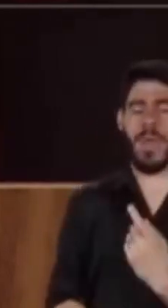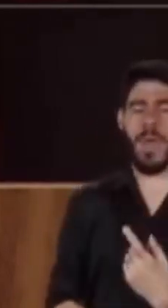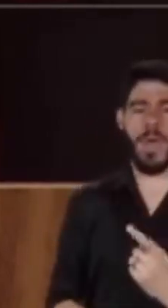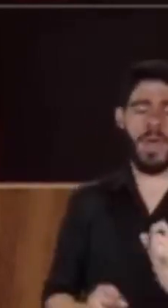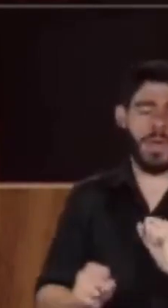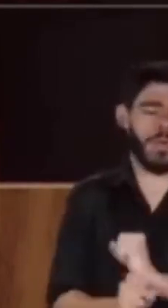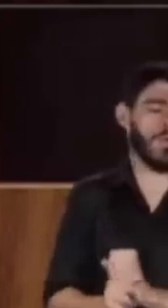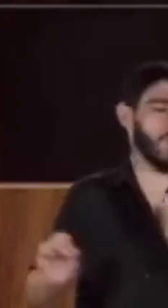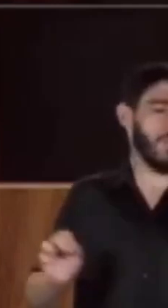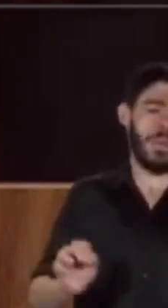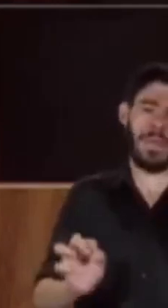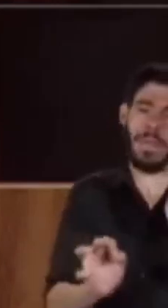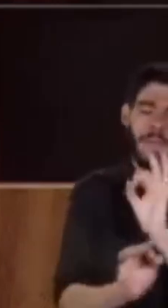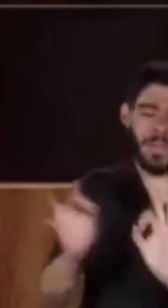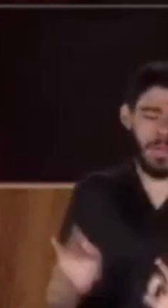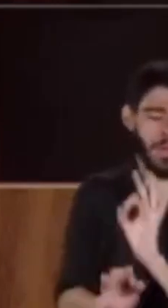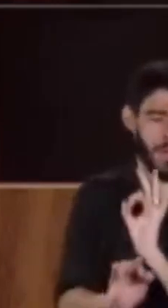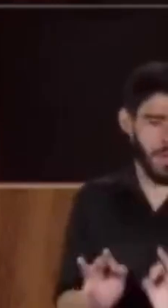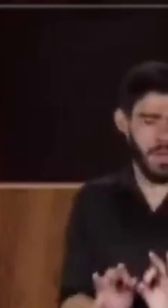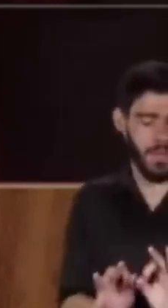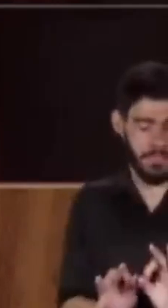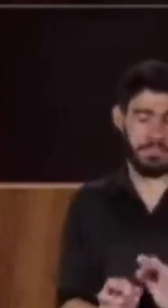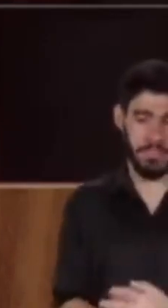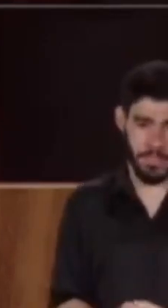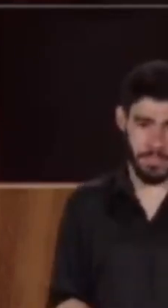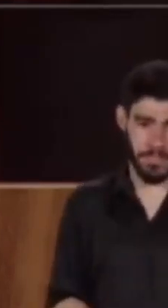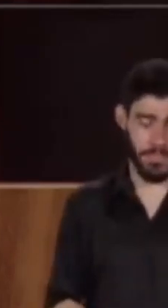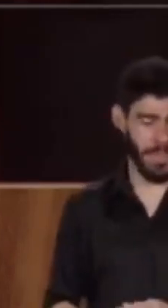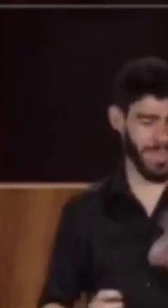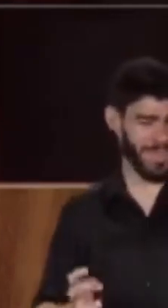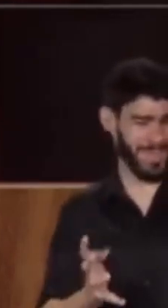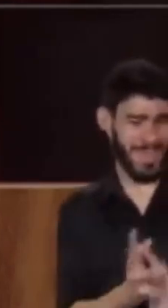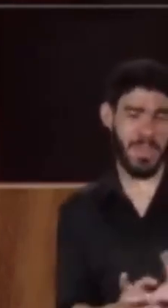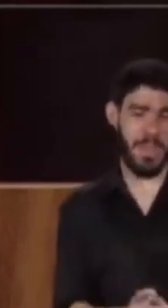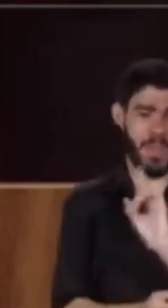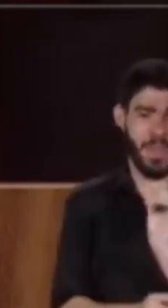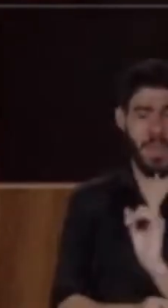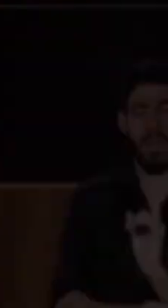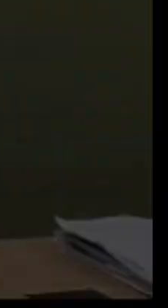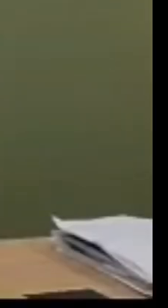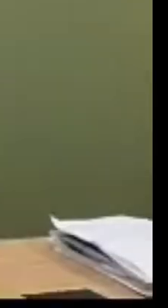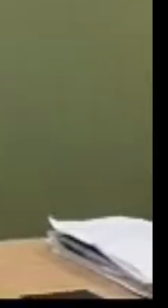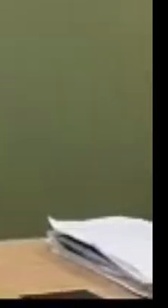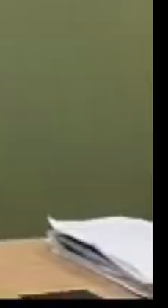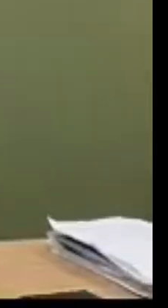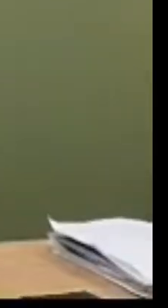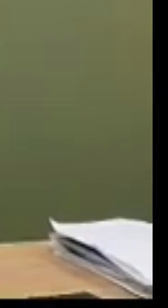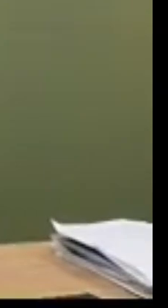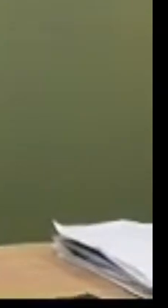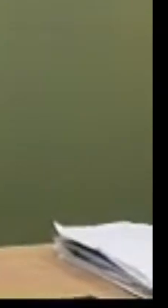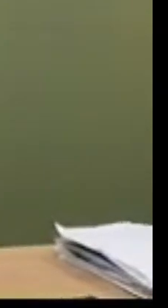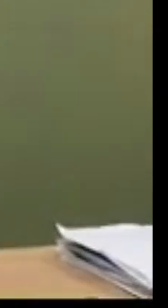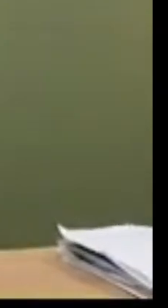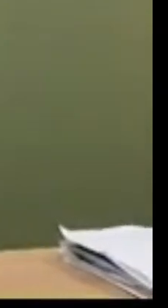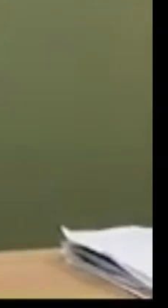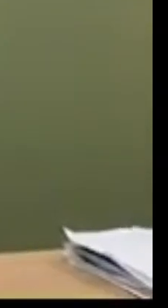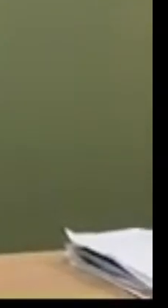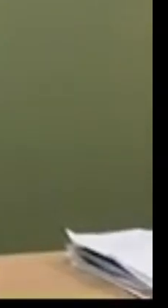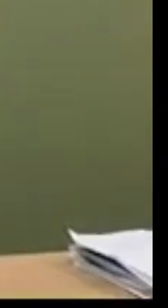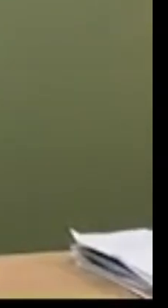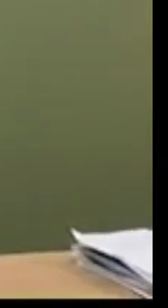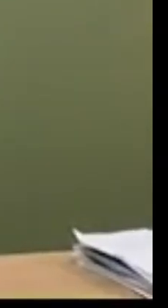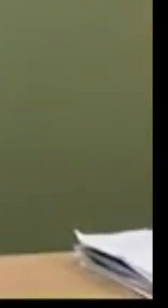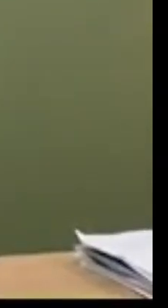sem data persiste de autoria desconhecida, disse o ministro Raul Araújo. Então, vale lembrar que ao votar,